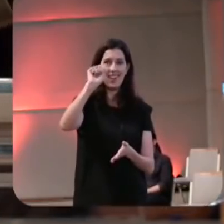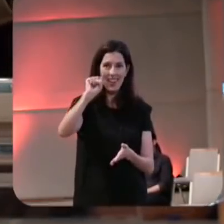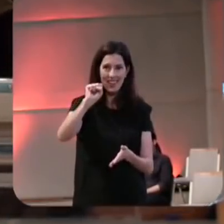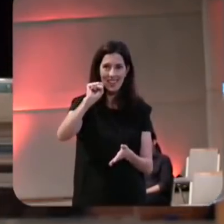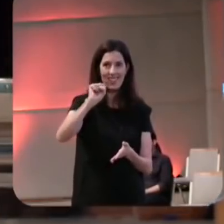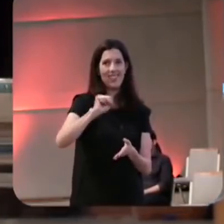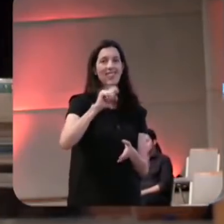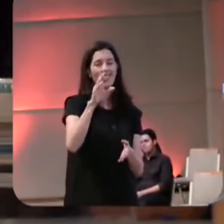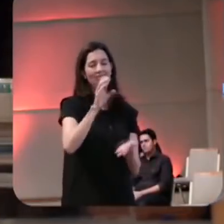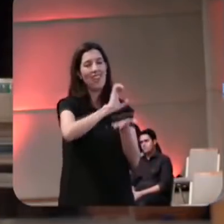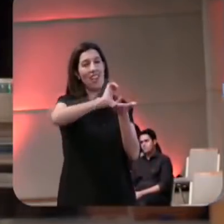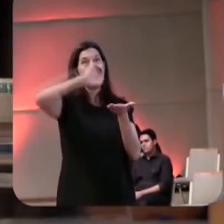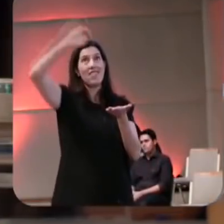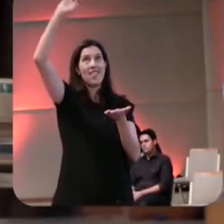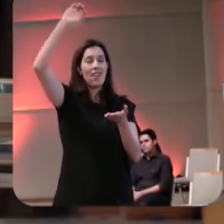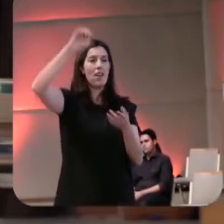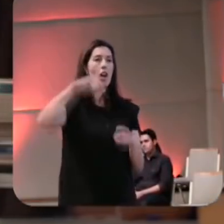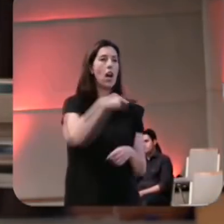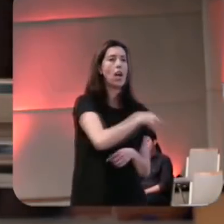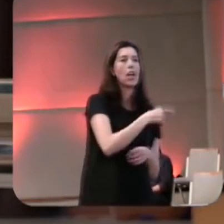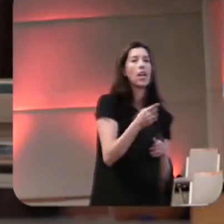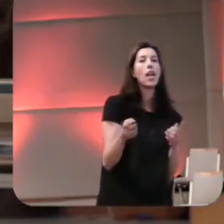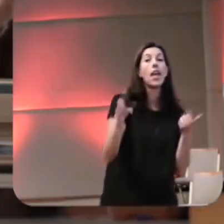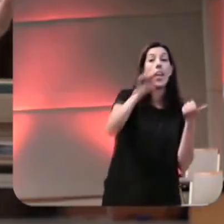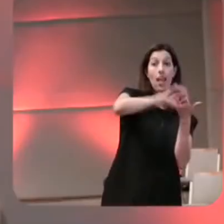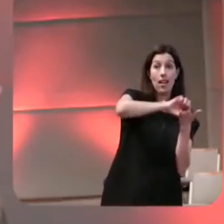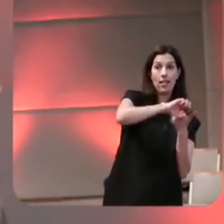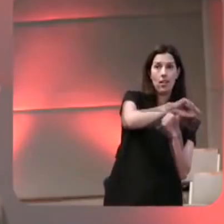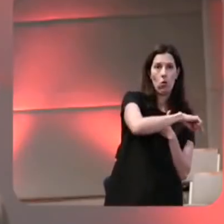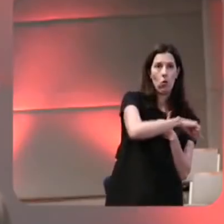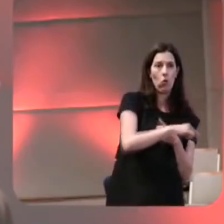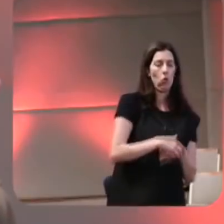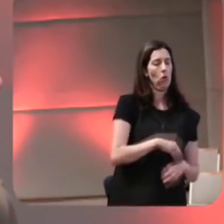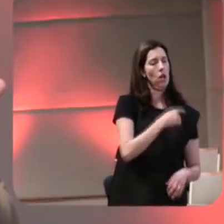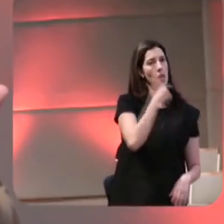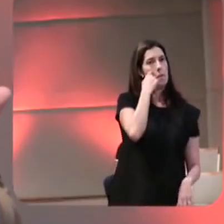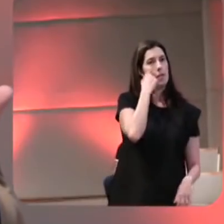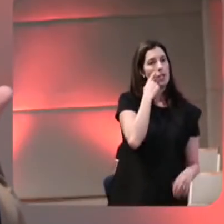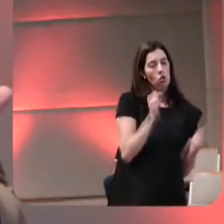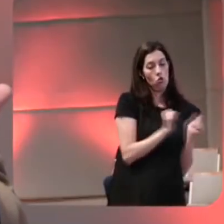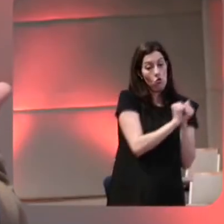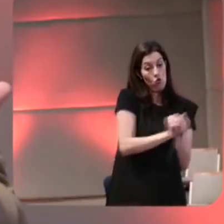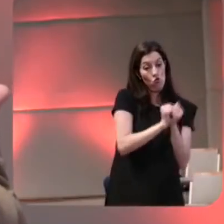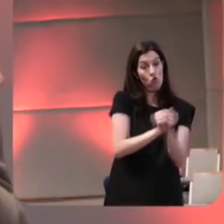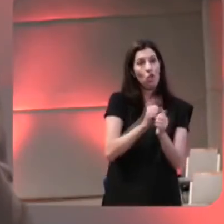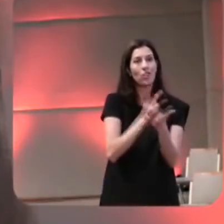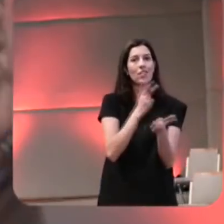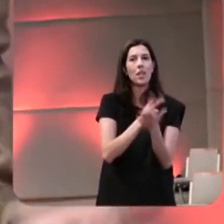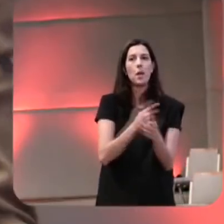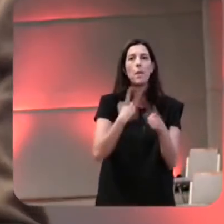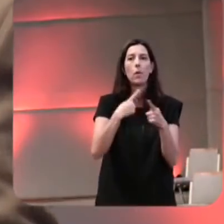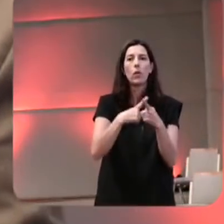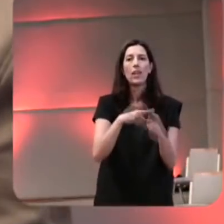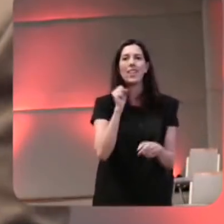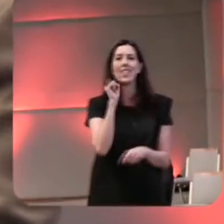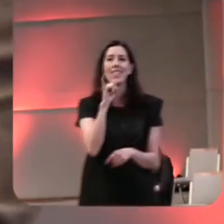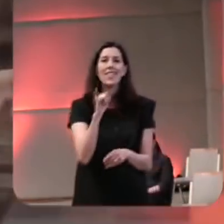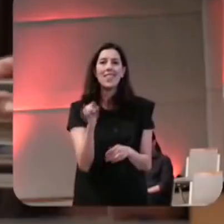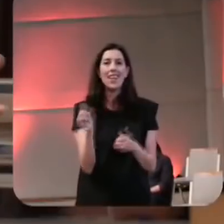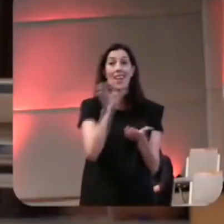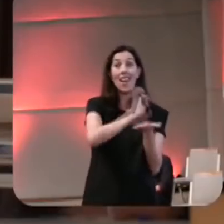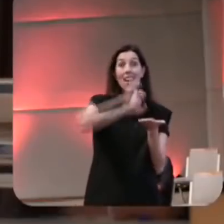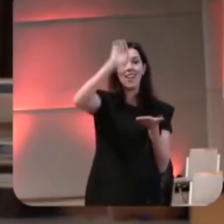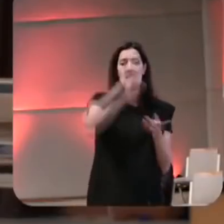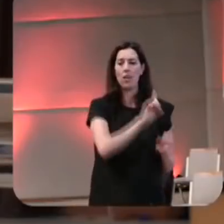essa determinação, nós vamos ver a grandeza de Deus. Agora, quando Deus derrama